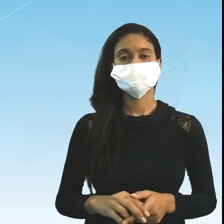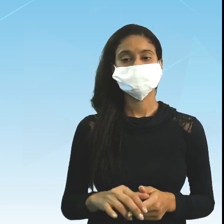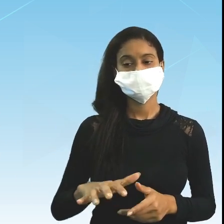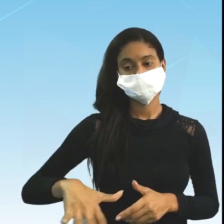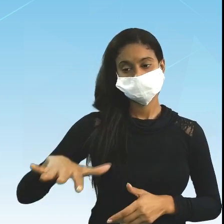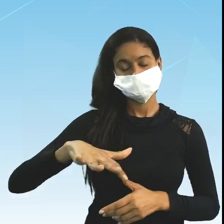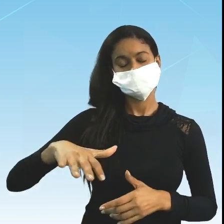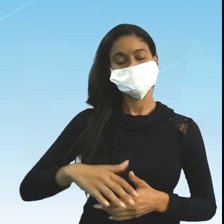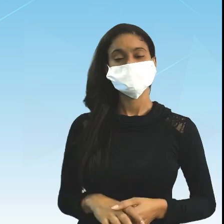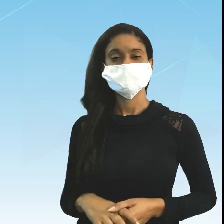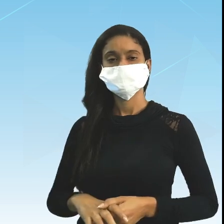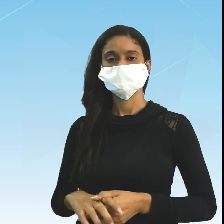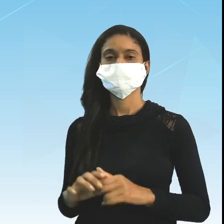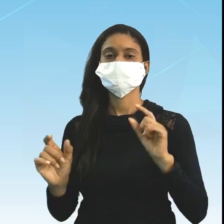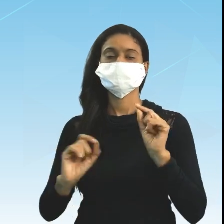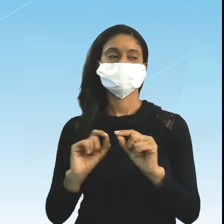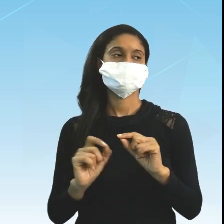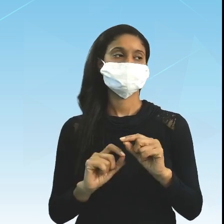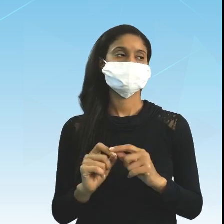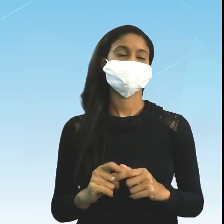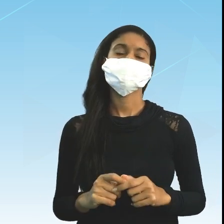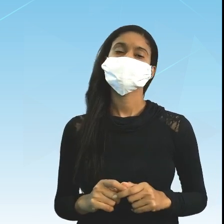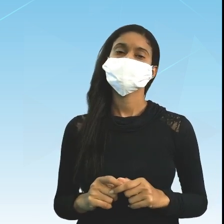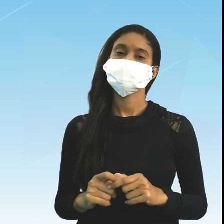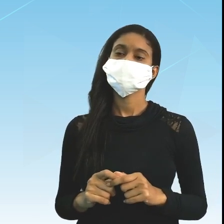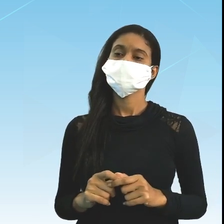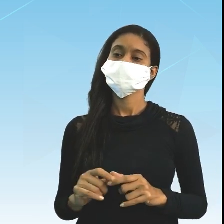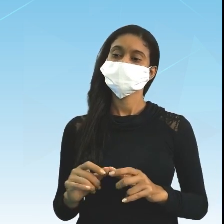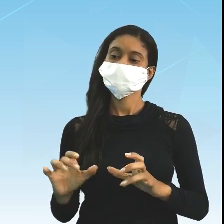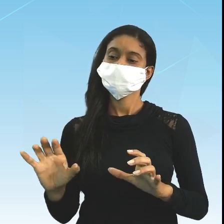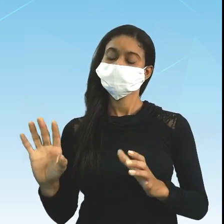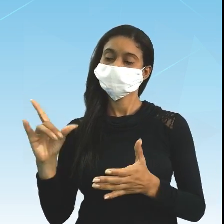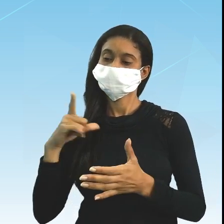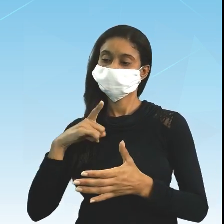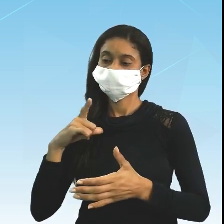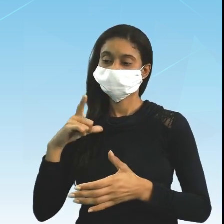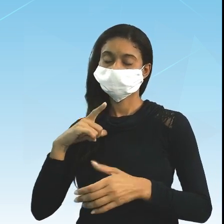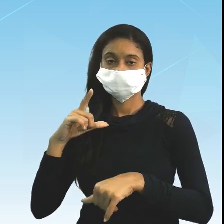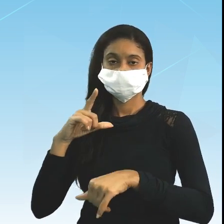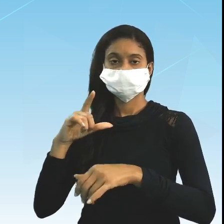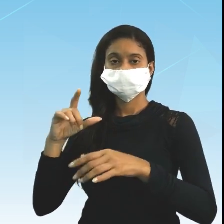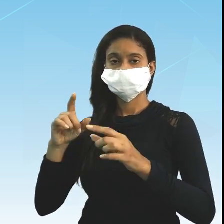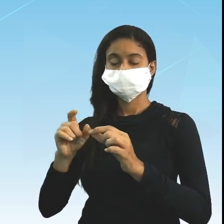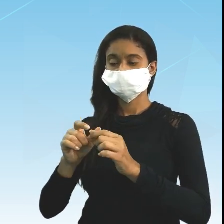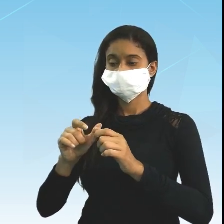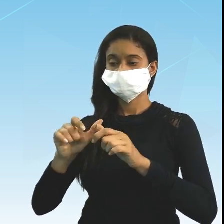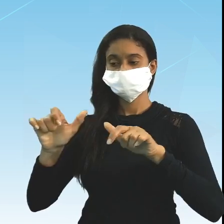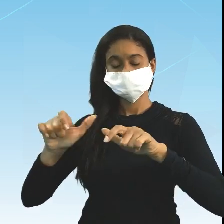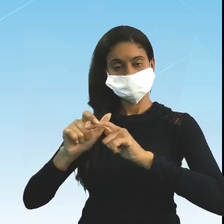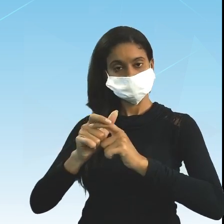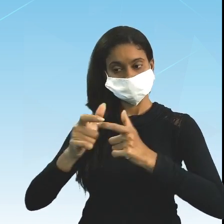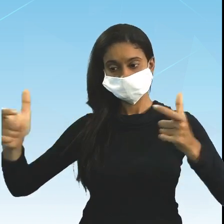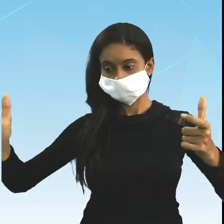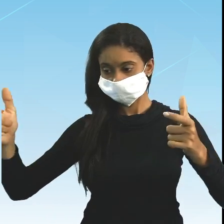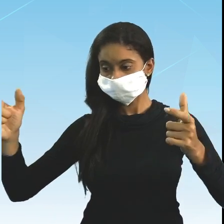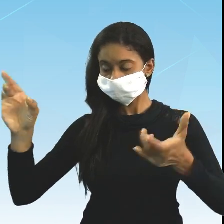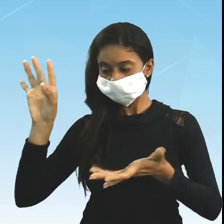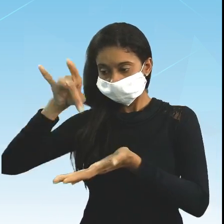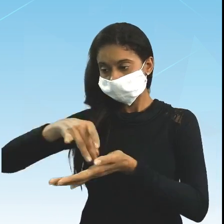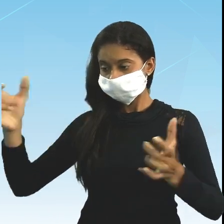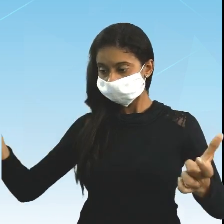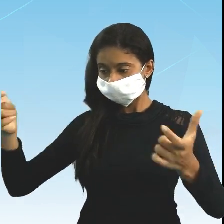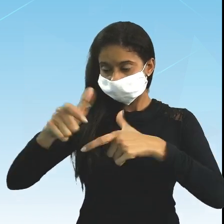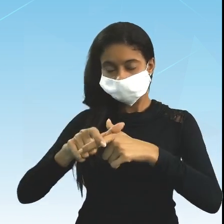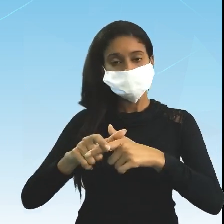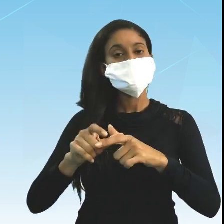Então, é redução de um tamanho real para colocar ali, dentro de um mapa pequeno. Então,